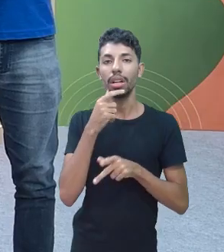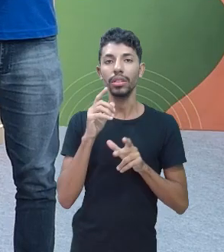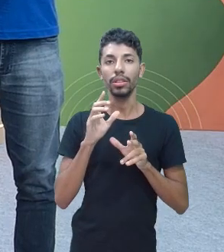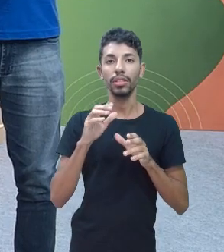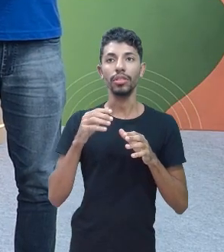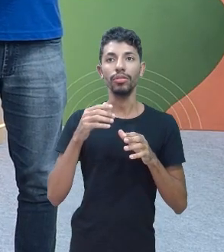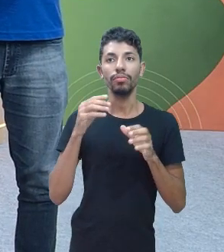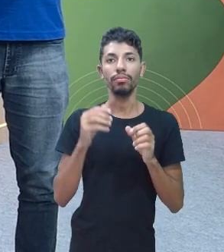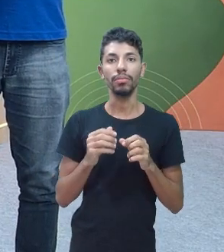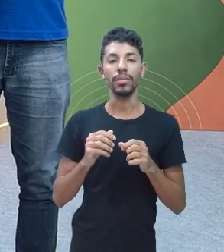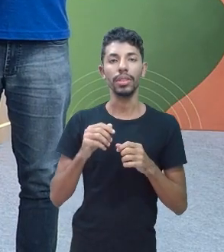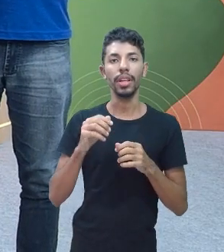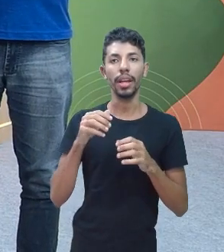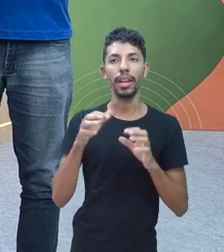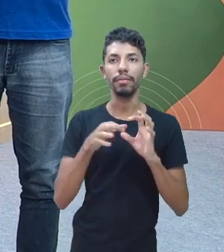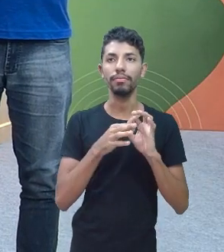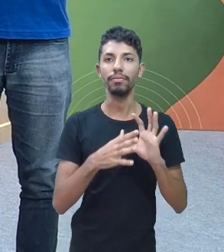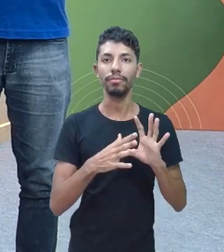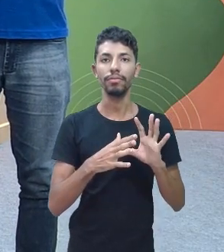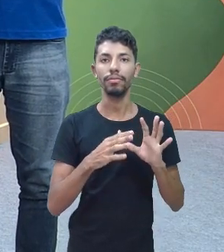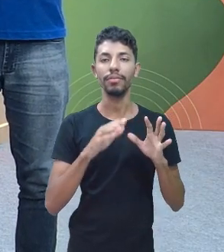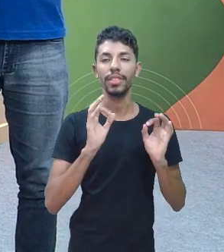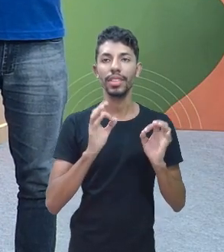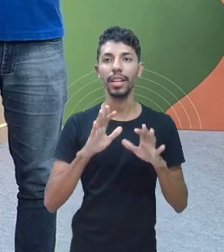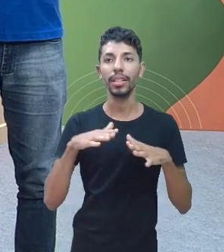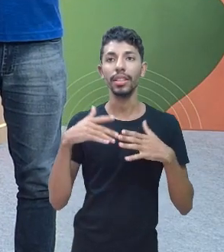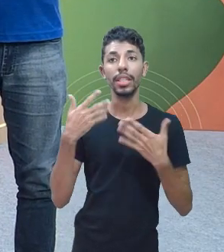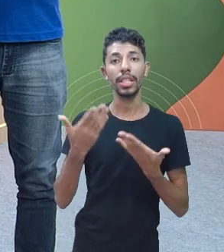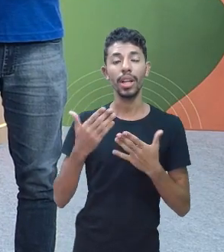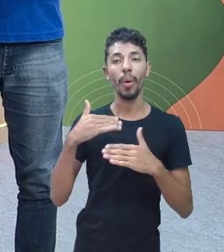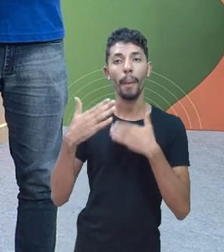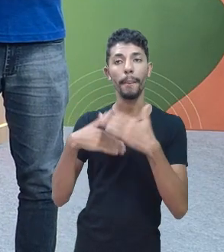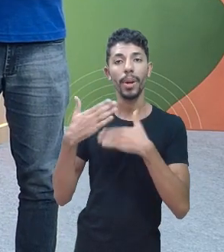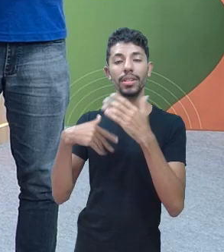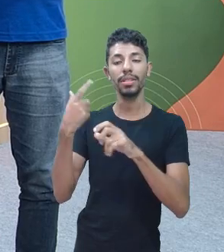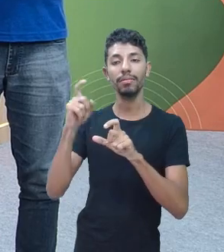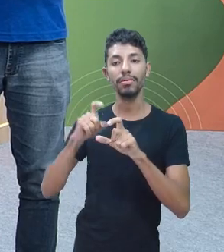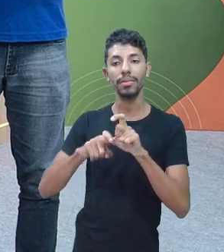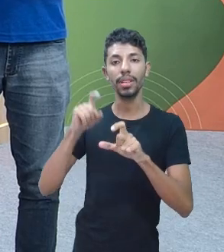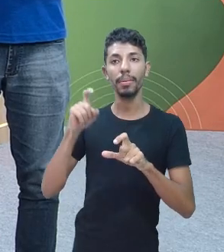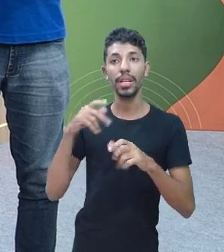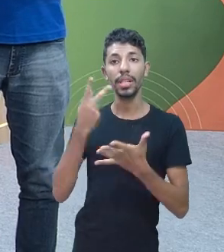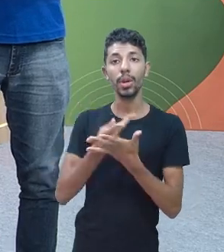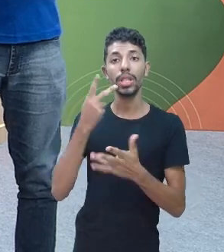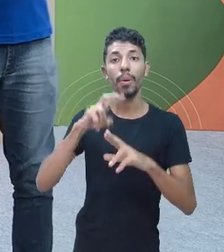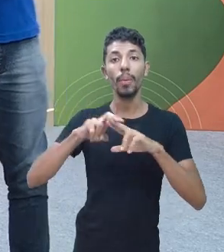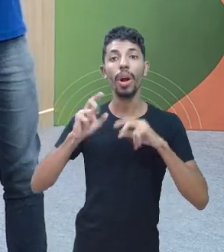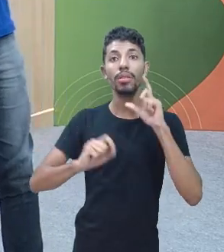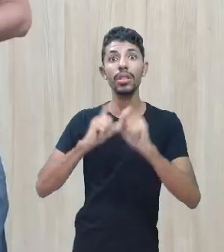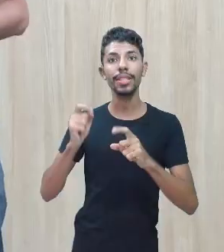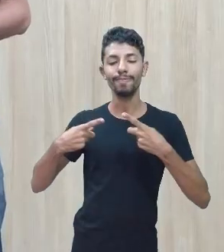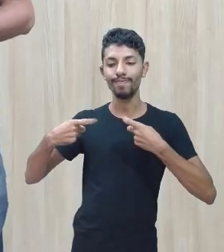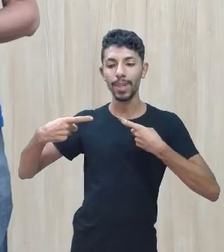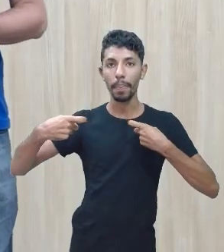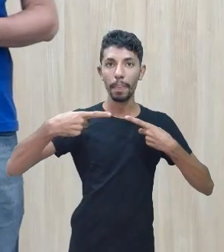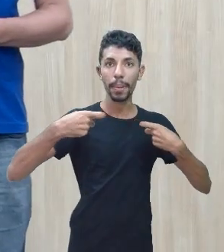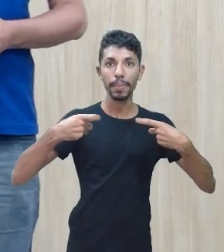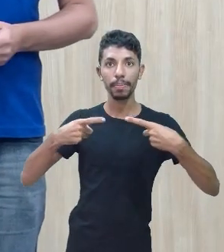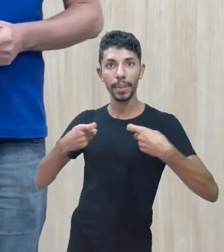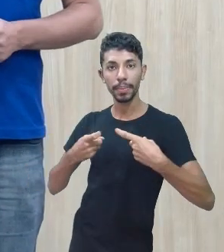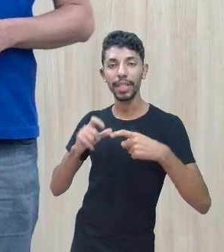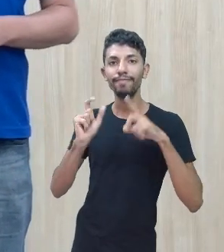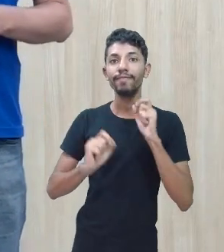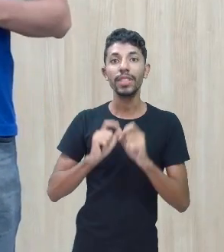inglesa e o processo de independência se deu justamente através de um conflito, de uma guerra, né,